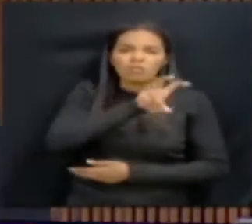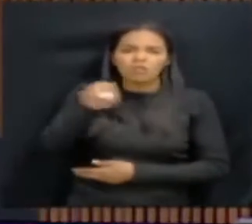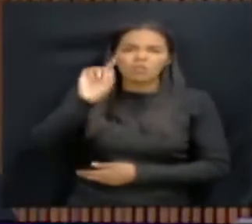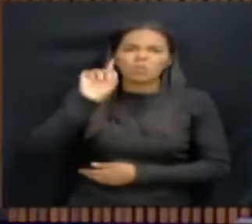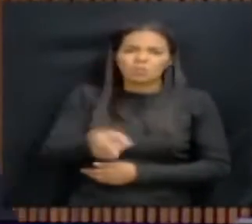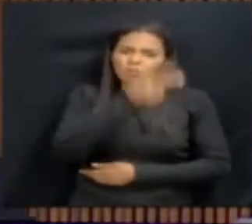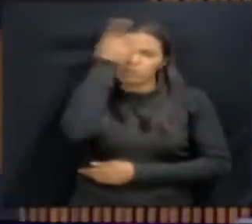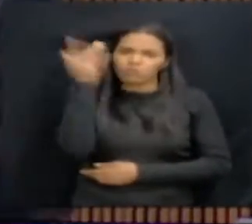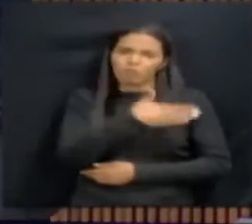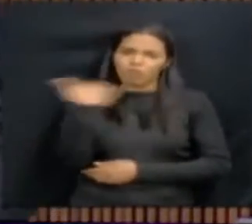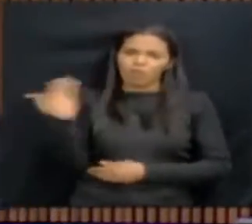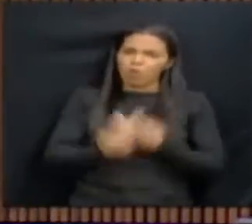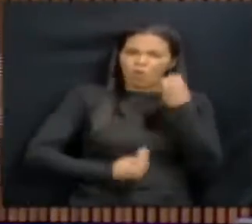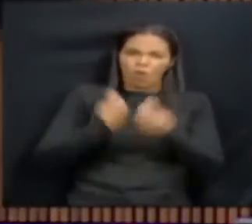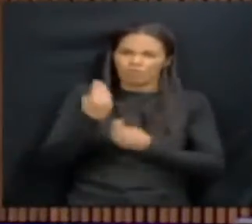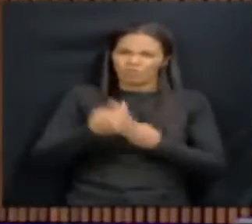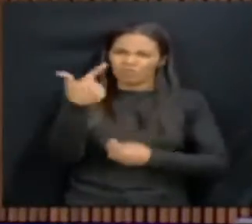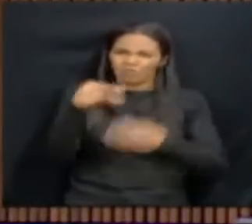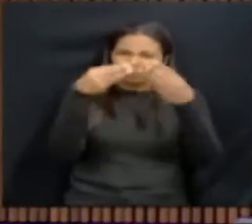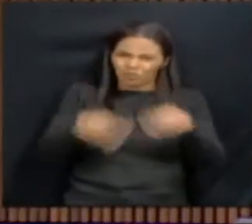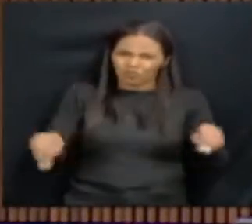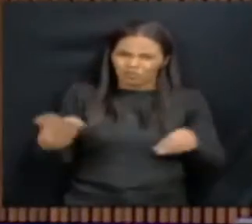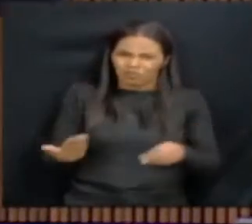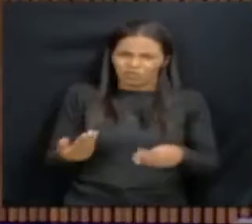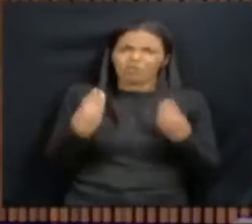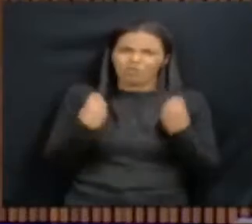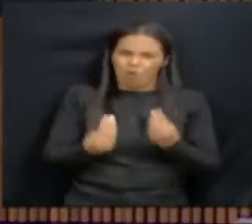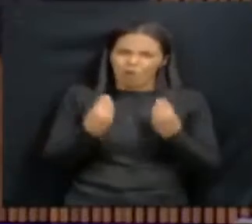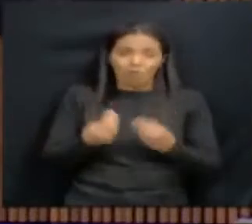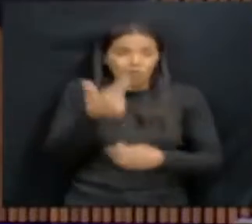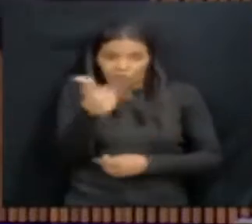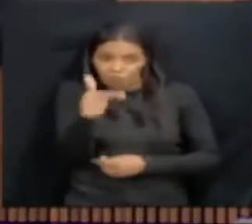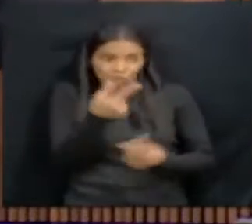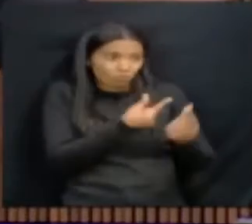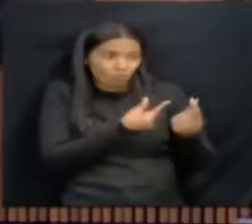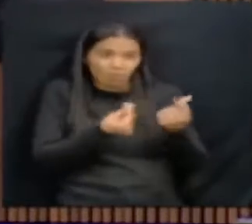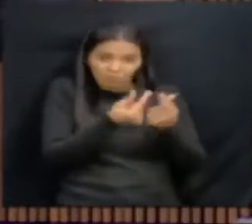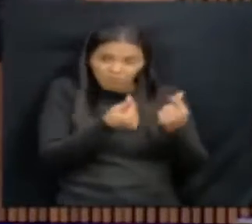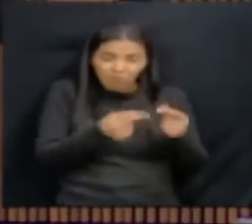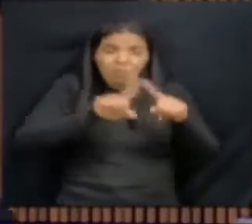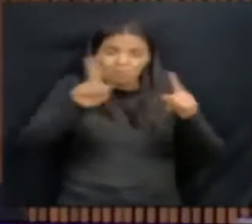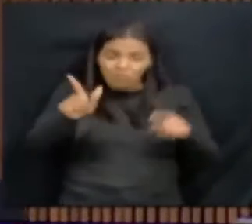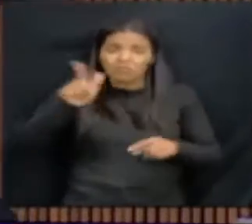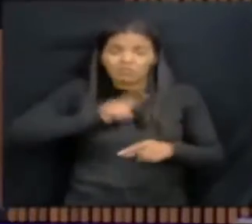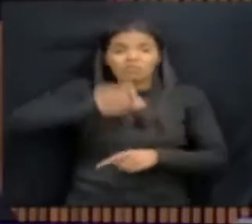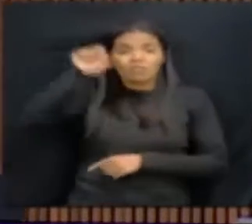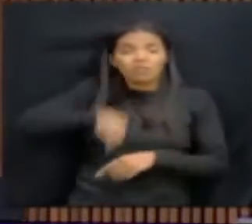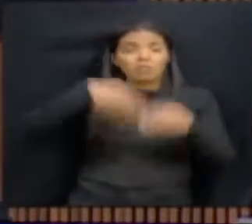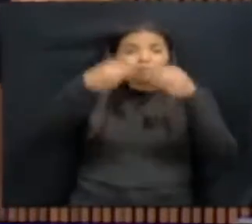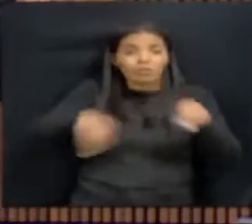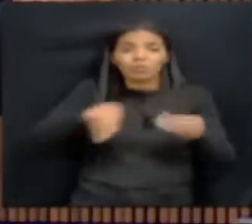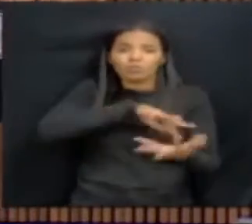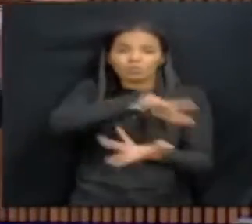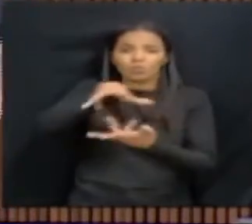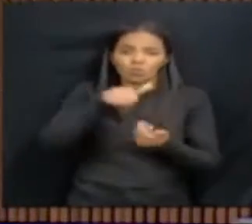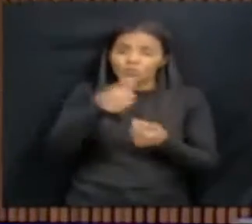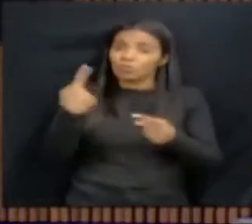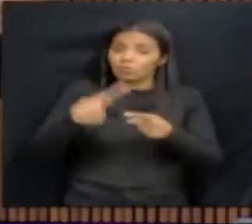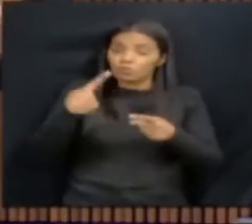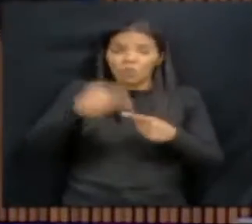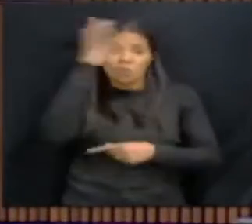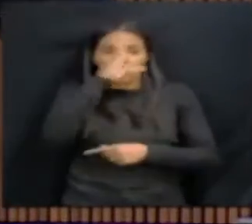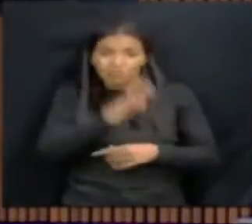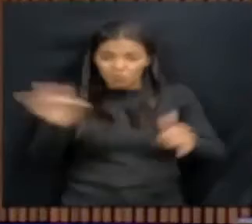por conta disso que está acontecendo aí. Não tem prejuízo financeiro maior que esse no mundo. O que o Brasil está passando